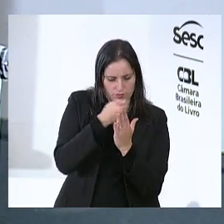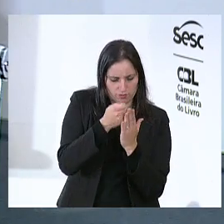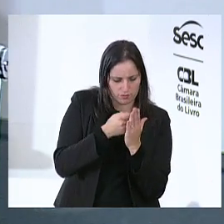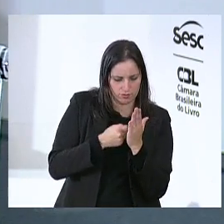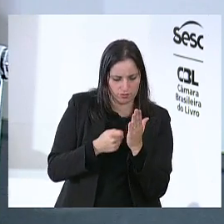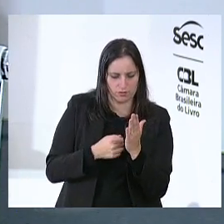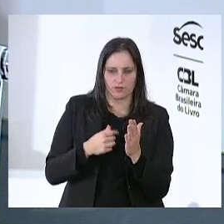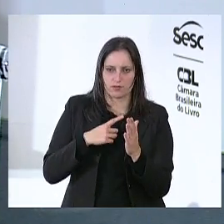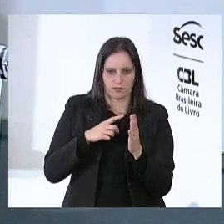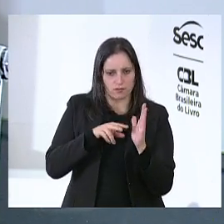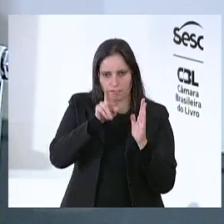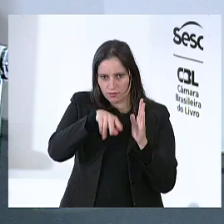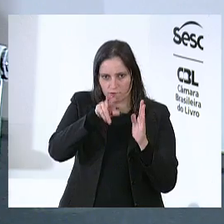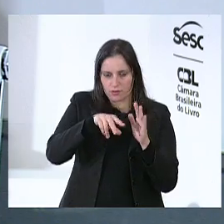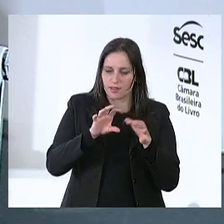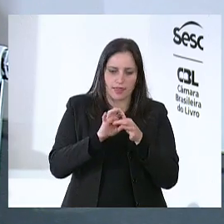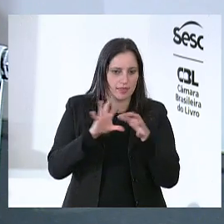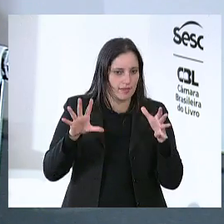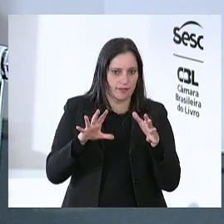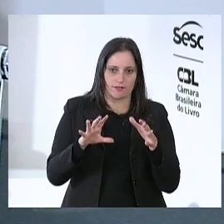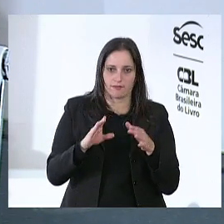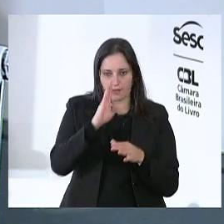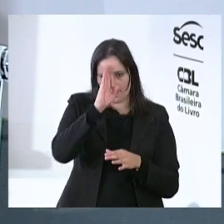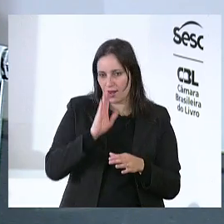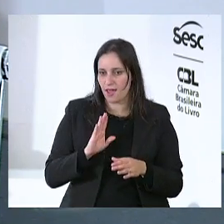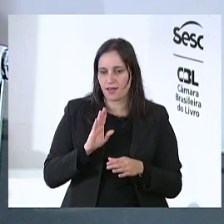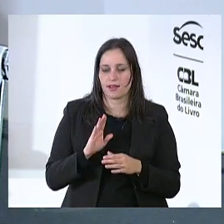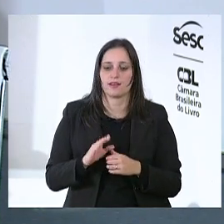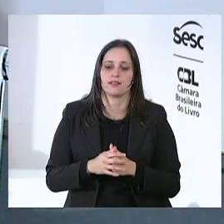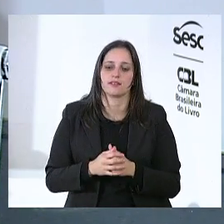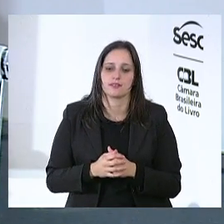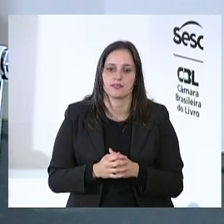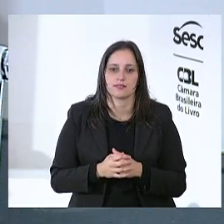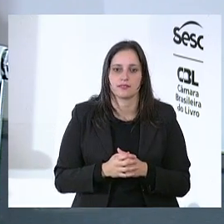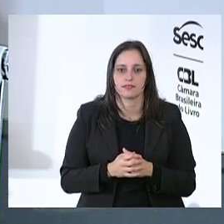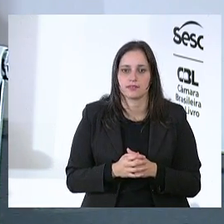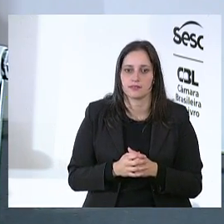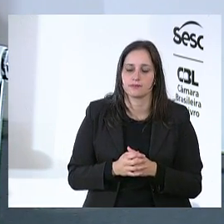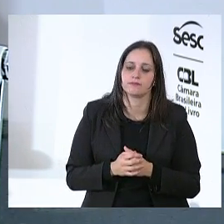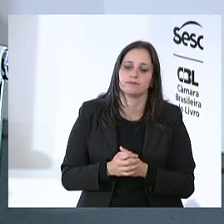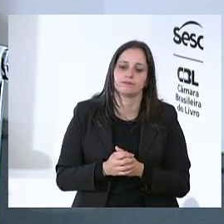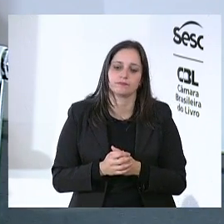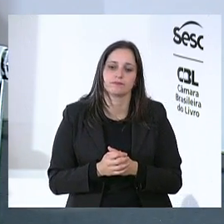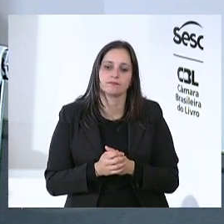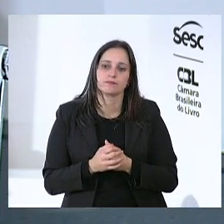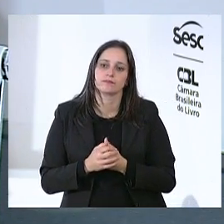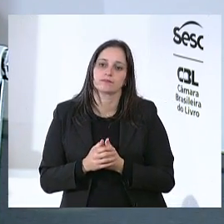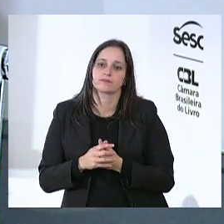está aí. Certo? Meu site, vocês põem lá, diz lá o Dobor, põem meu nome no Google, vocês caem lá.